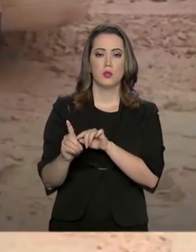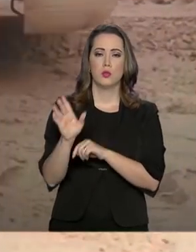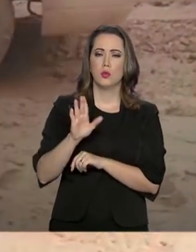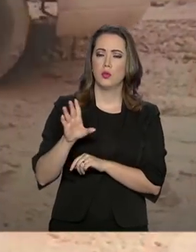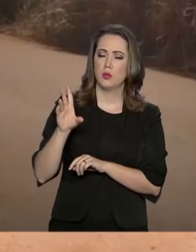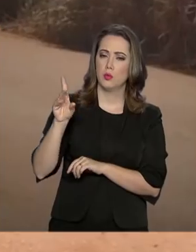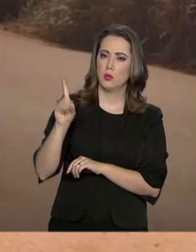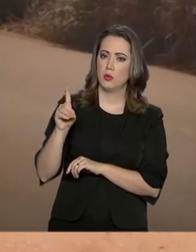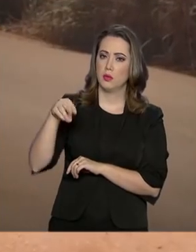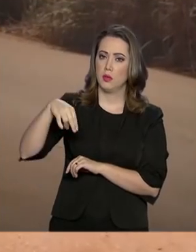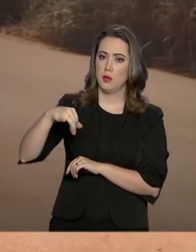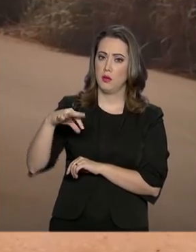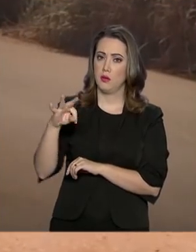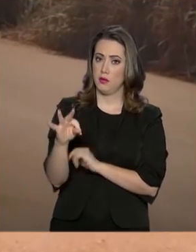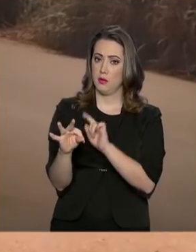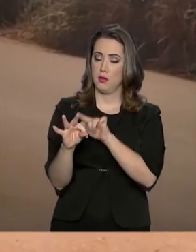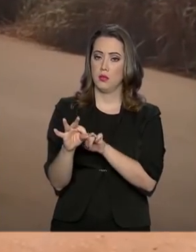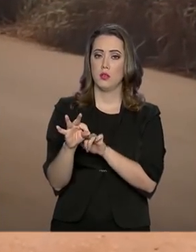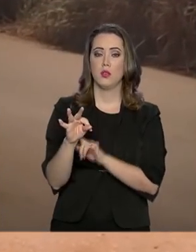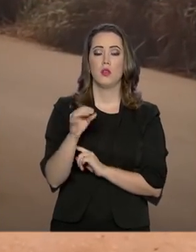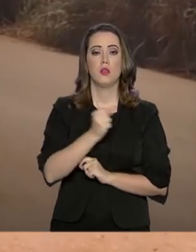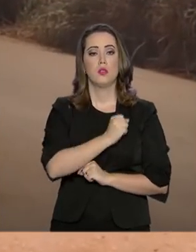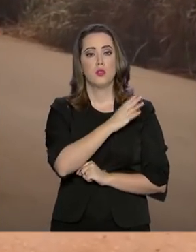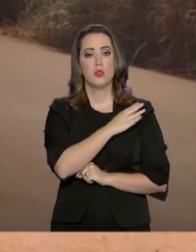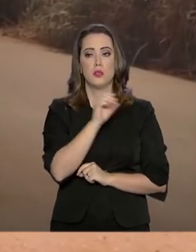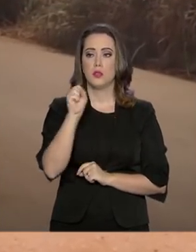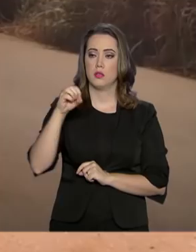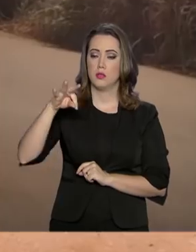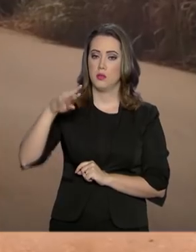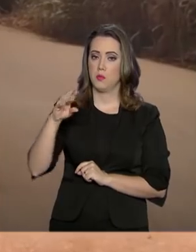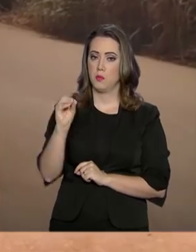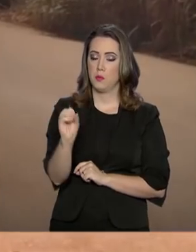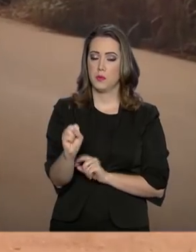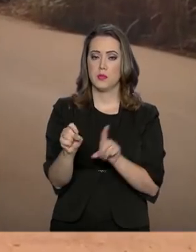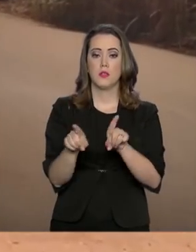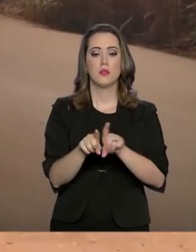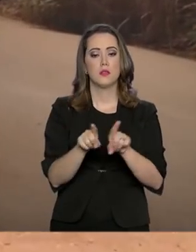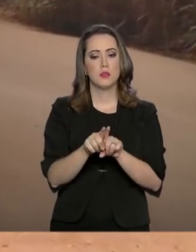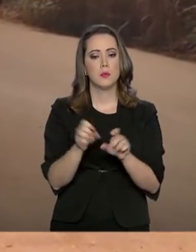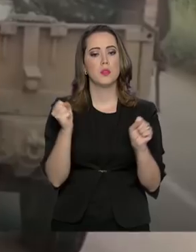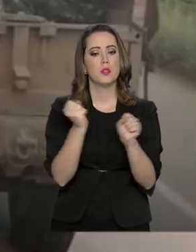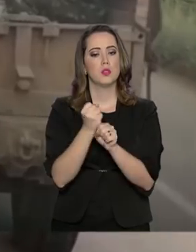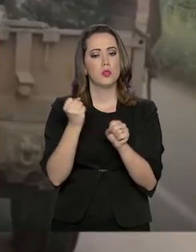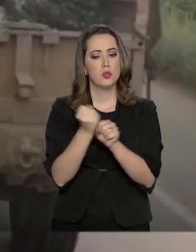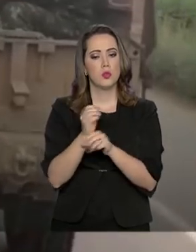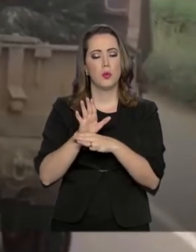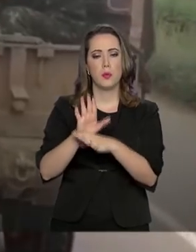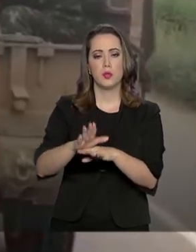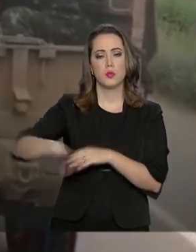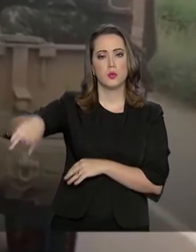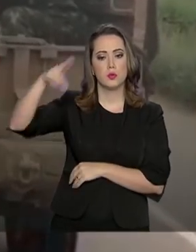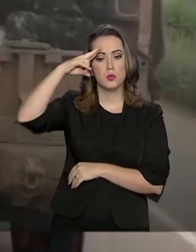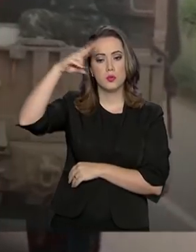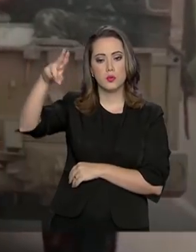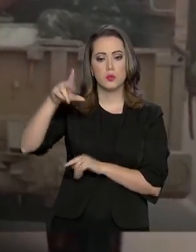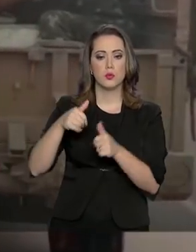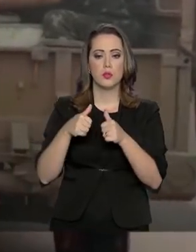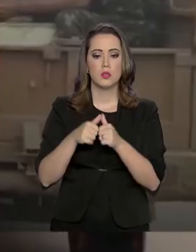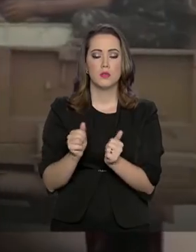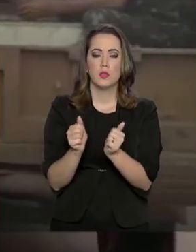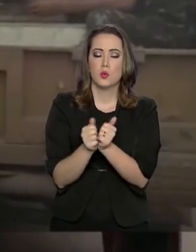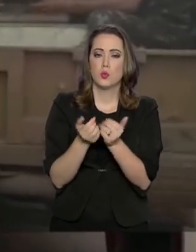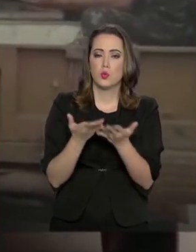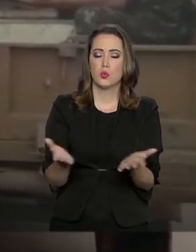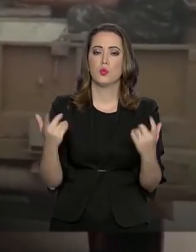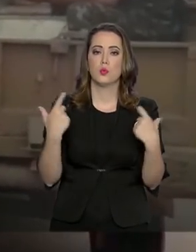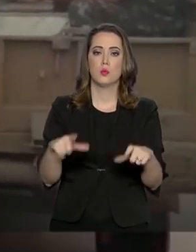Nacional de Infraestrutura de Transportes, general Santos Filho, e o diretor de obras de cooperação do Exército, general Viana, estiveram também